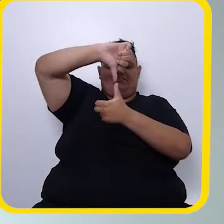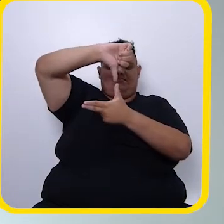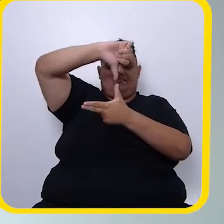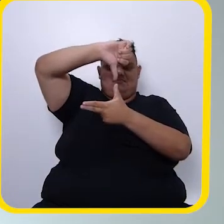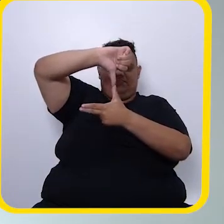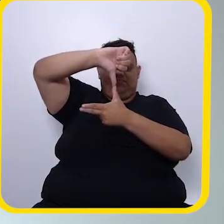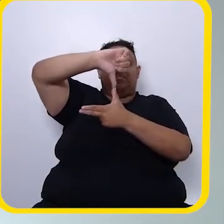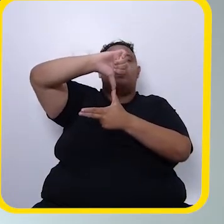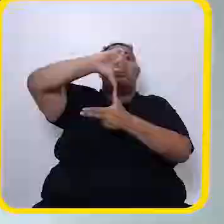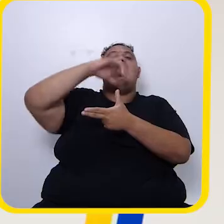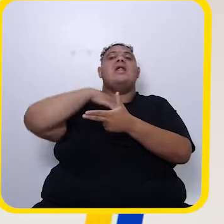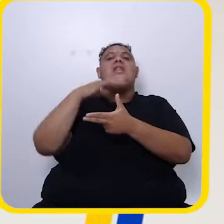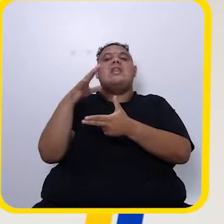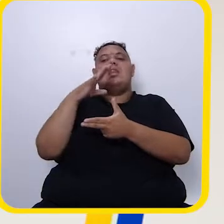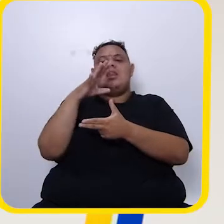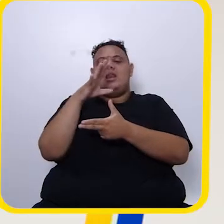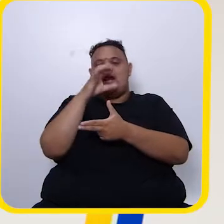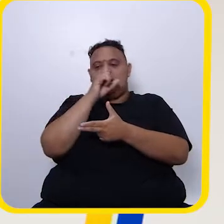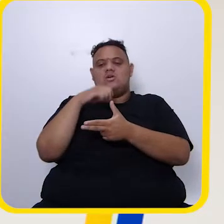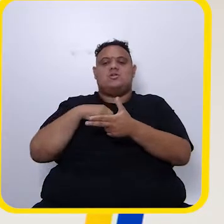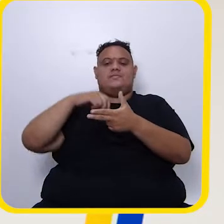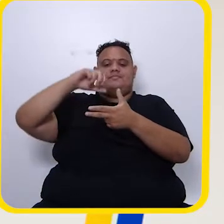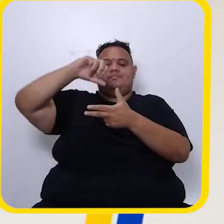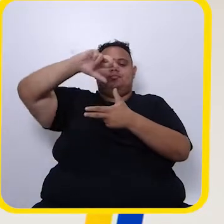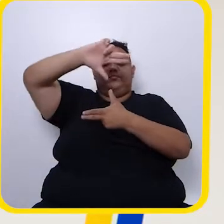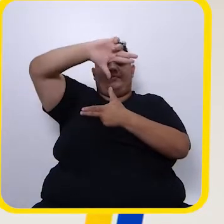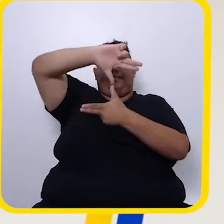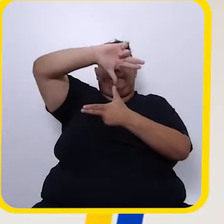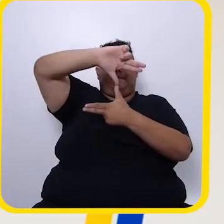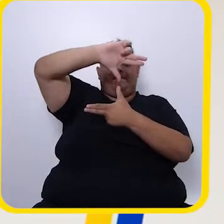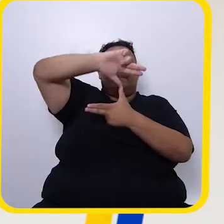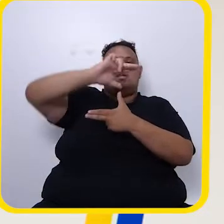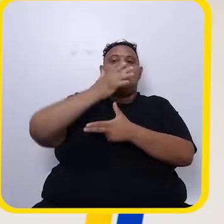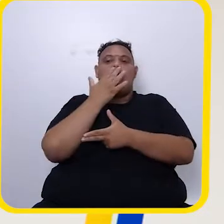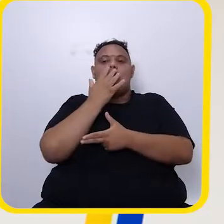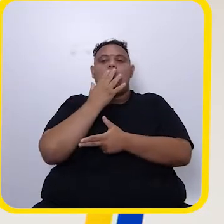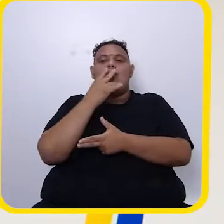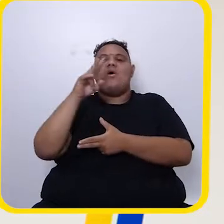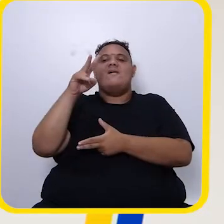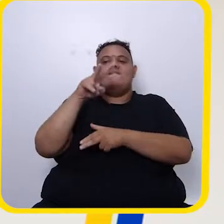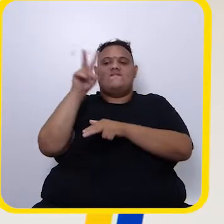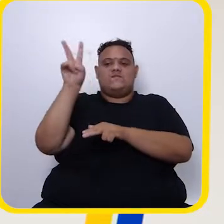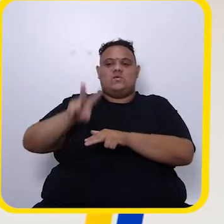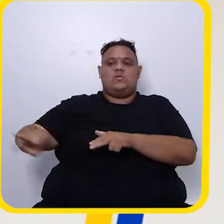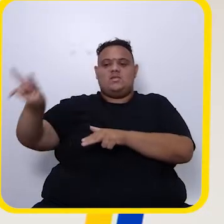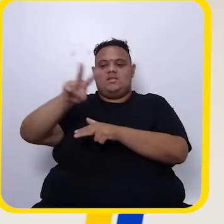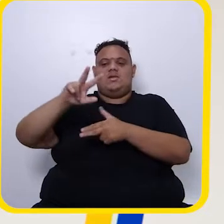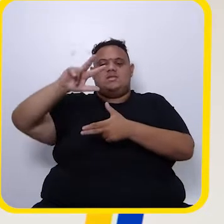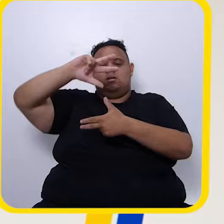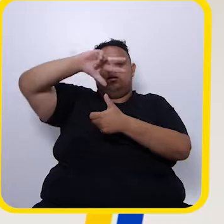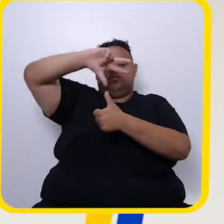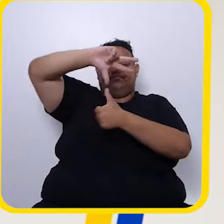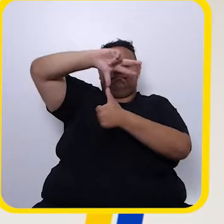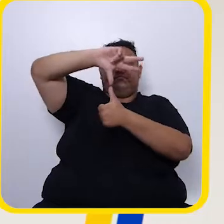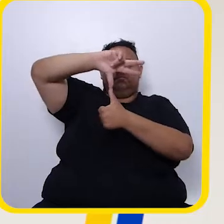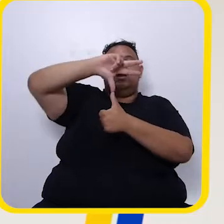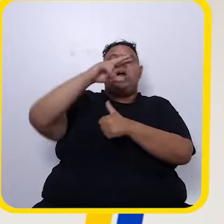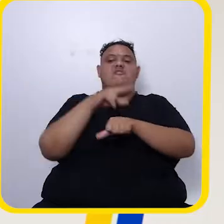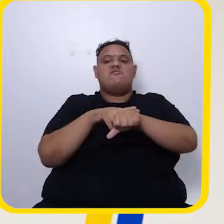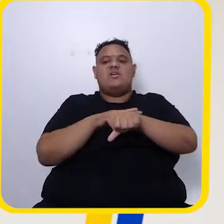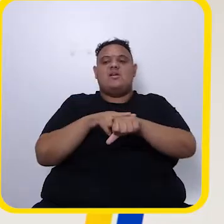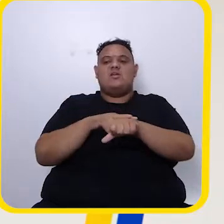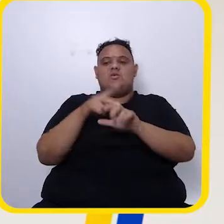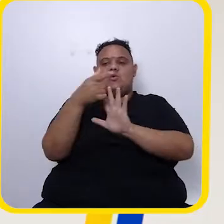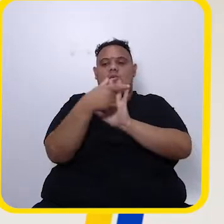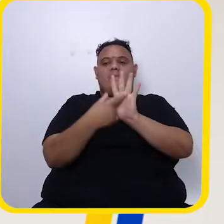do Norte, de cor laranja, América Central, que está de cor violeta, e América do Sul, de cor verde, aí no